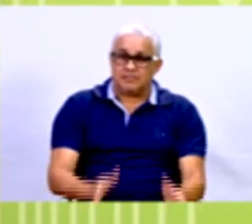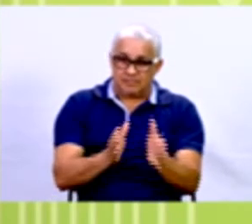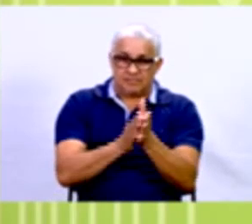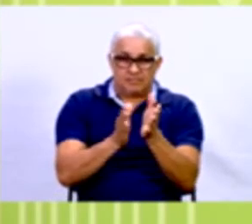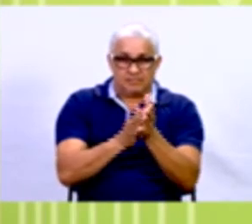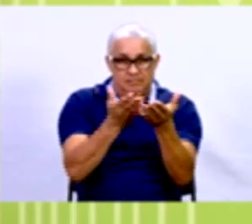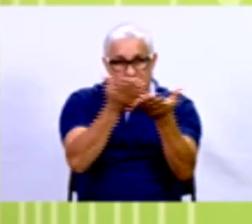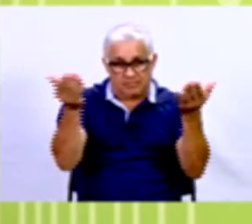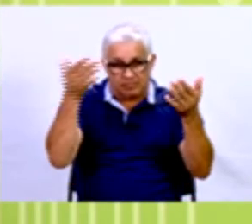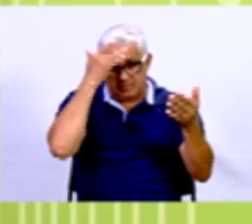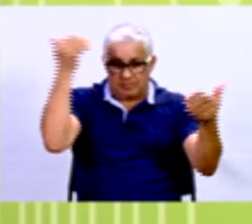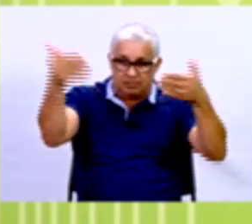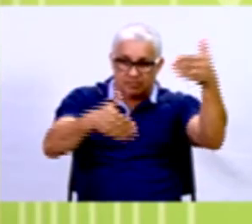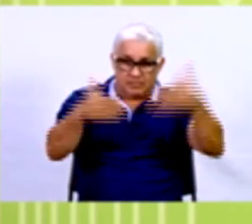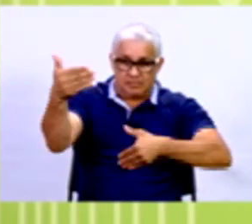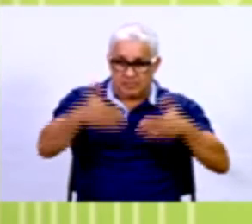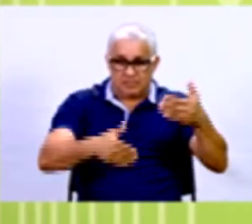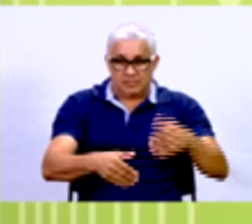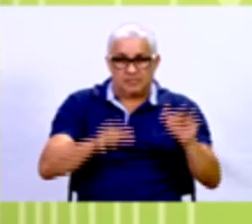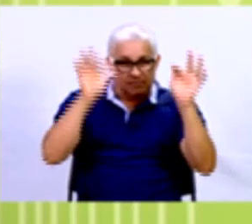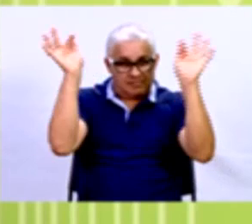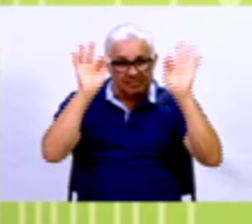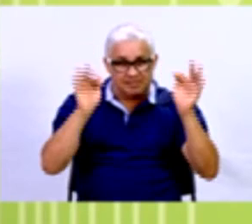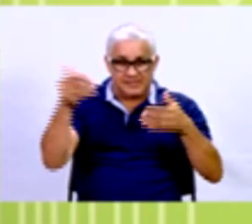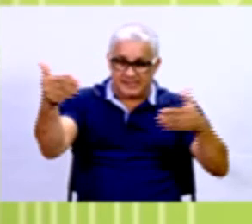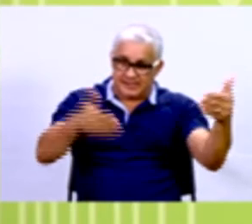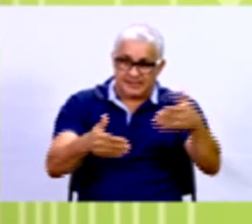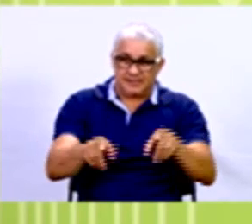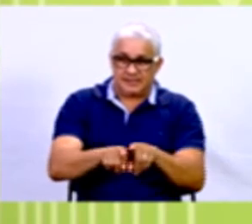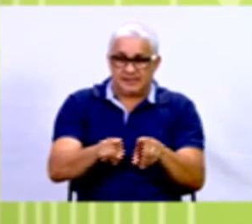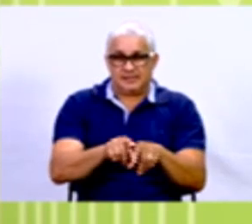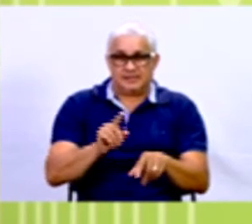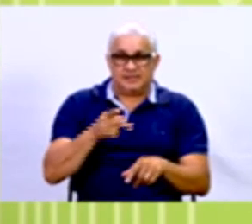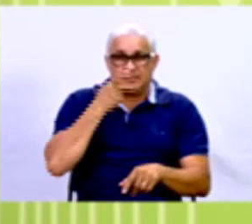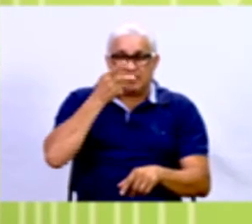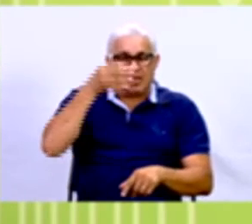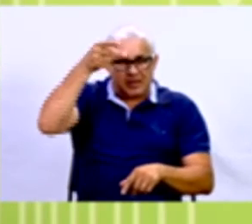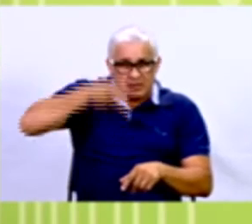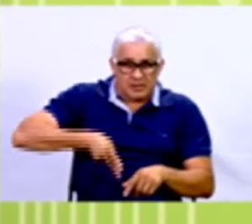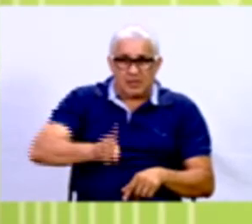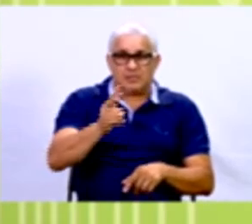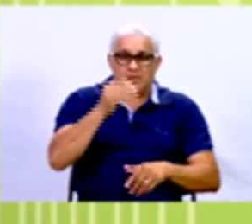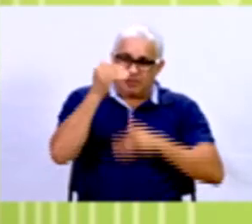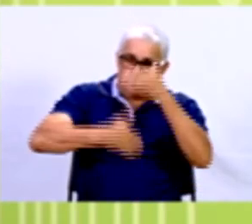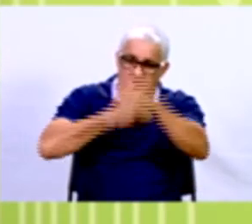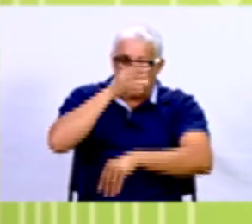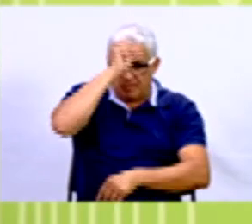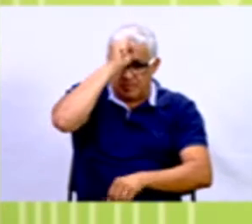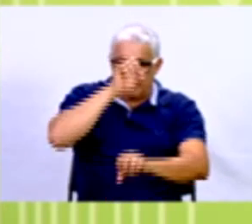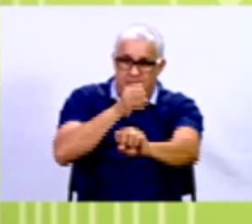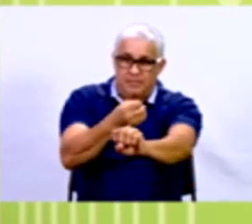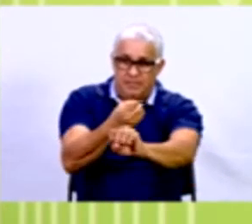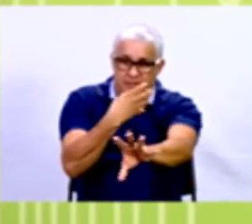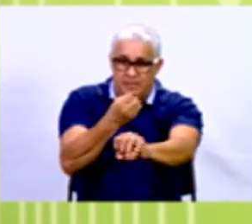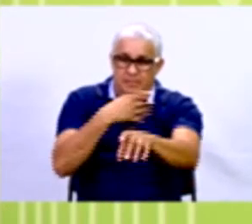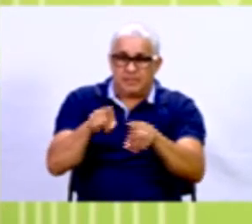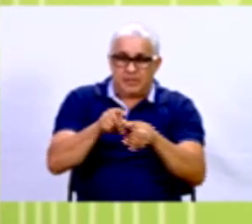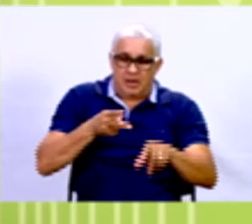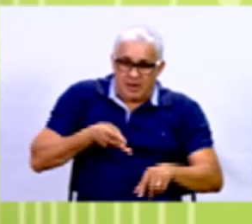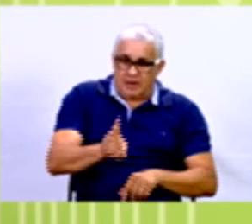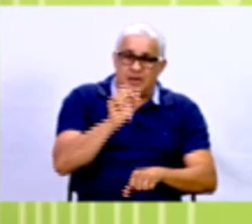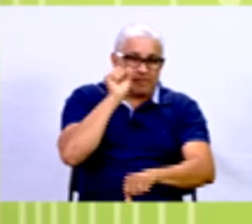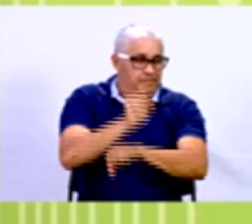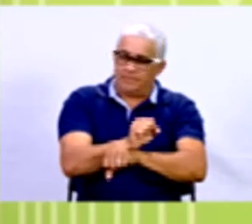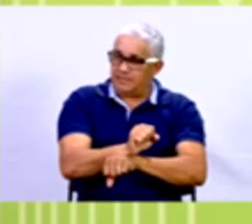Parabéns a todos que participaram. Ficamos muito felizes. É uma coisa que nós sempre falamos, o processo de ensino-aprendizagem ele é contínuo, né? Ele não vai